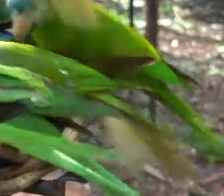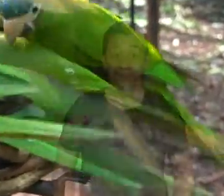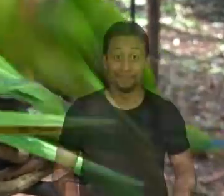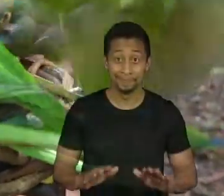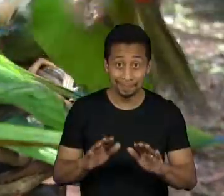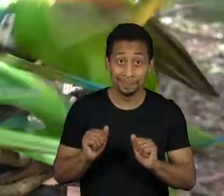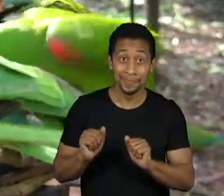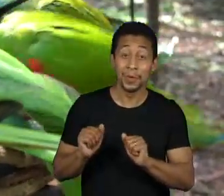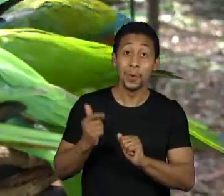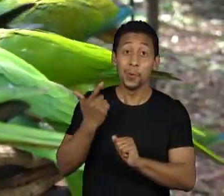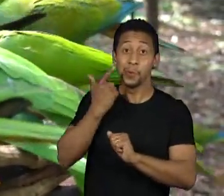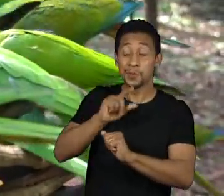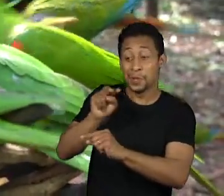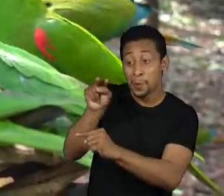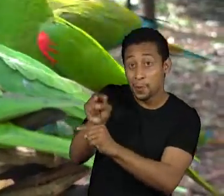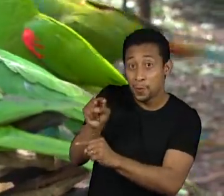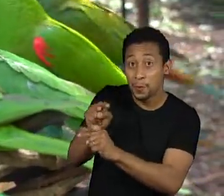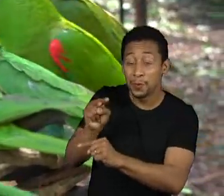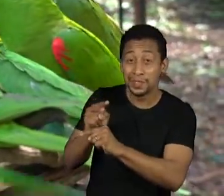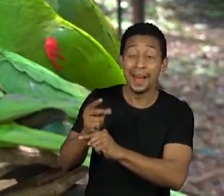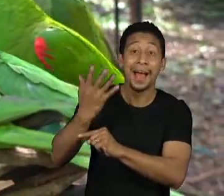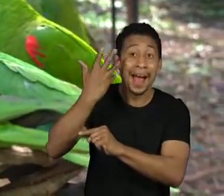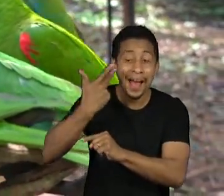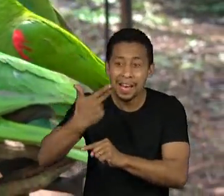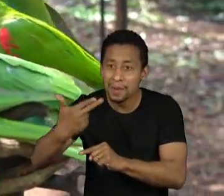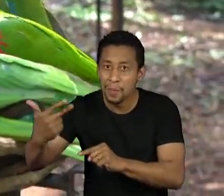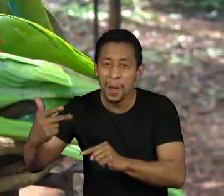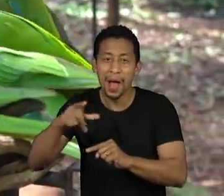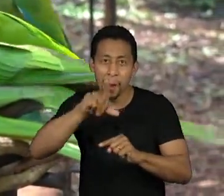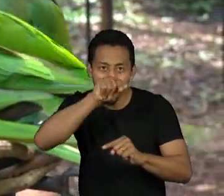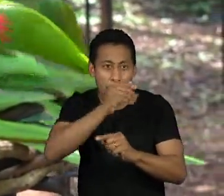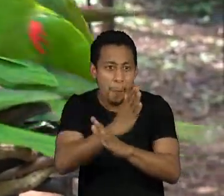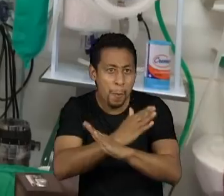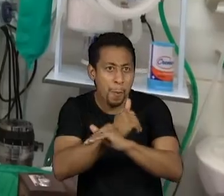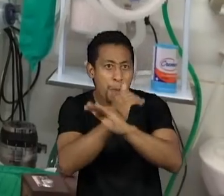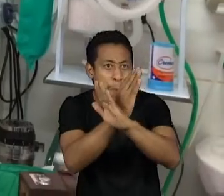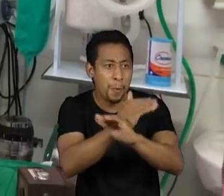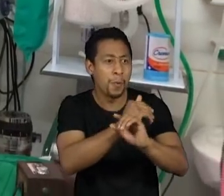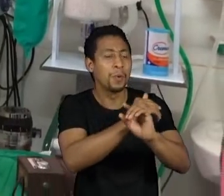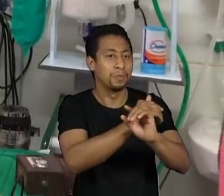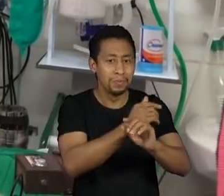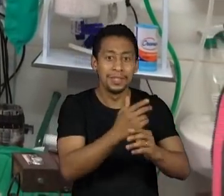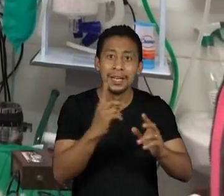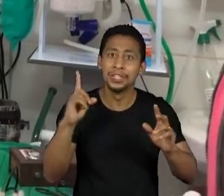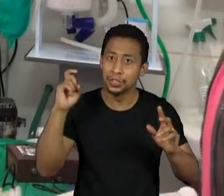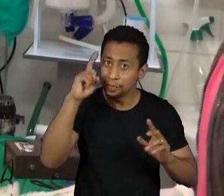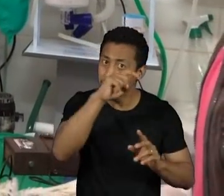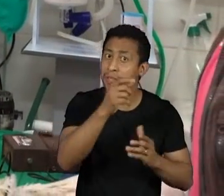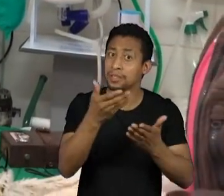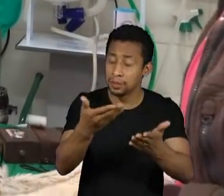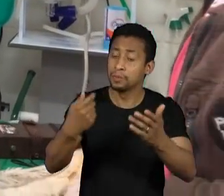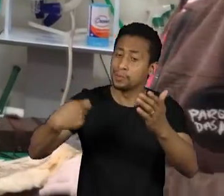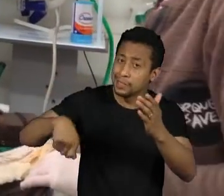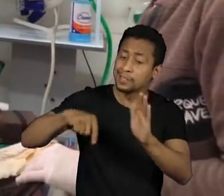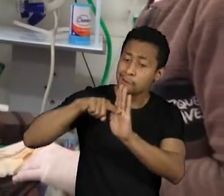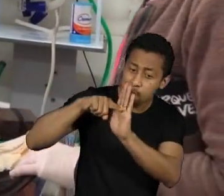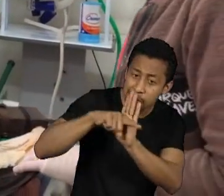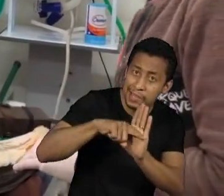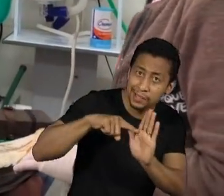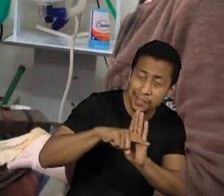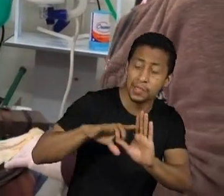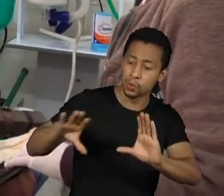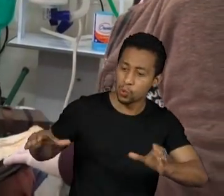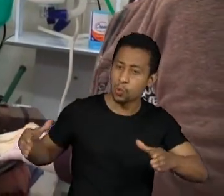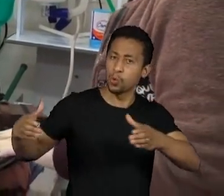Garantir a sobrevivência de espécies silvestres não é missão fácil. Leva tempo, envolve pesquisa,